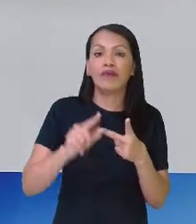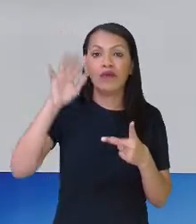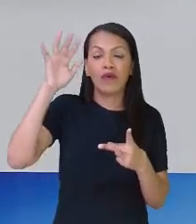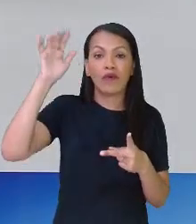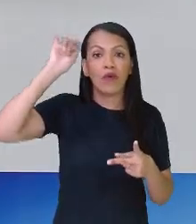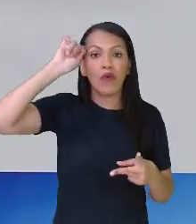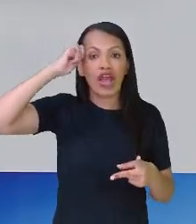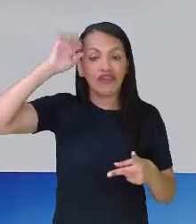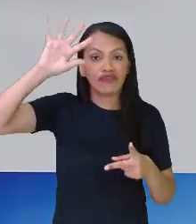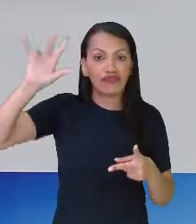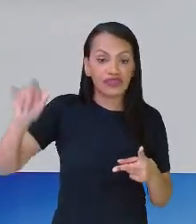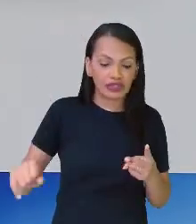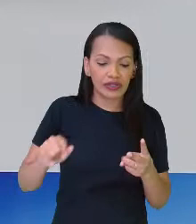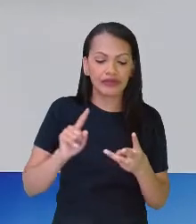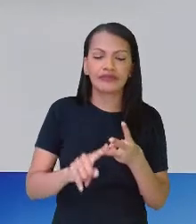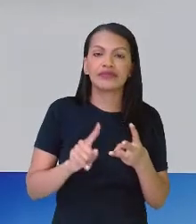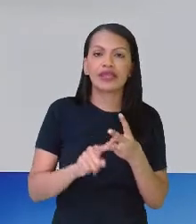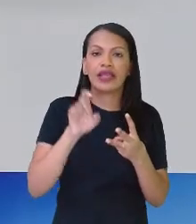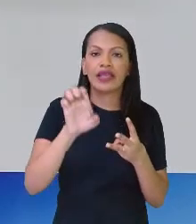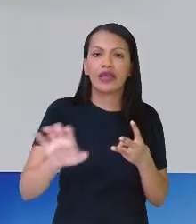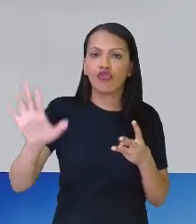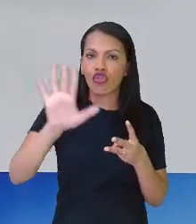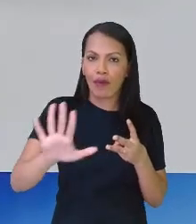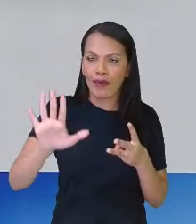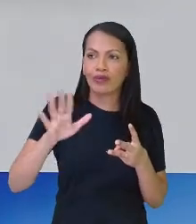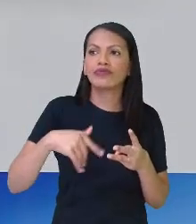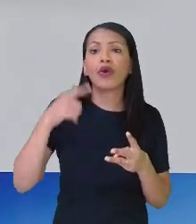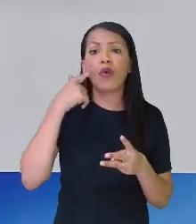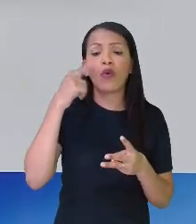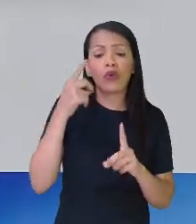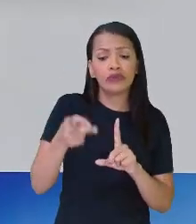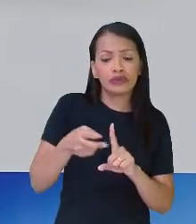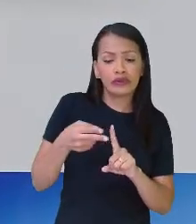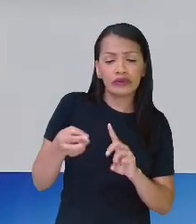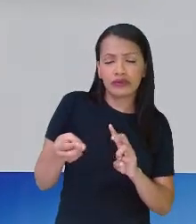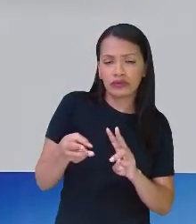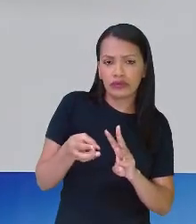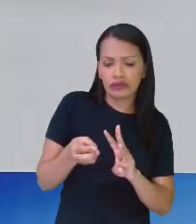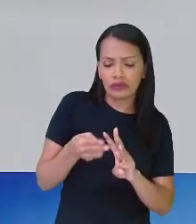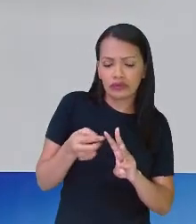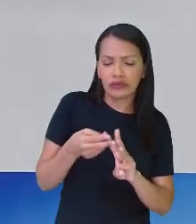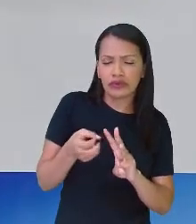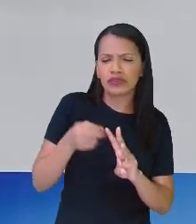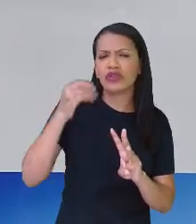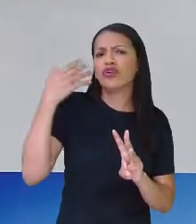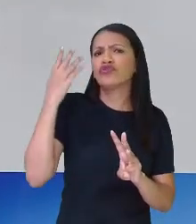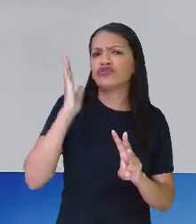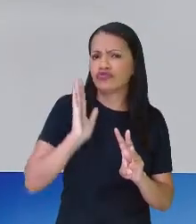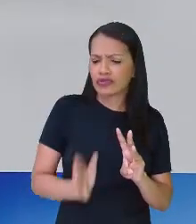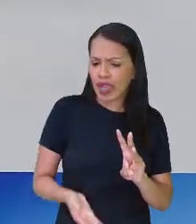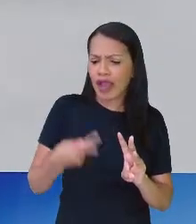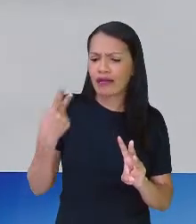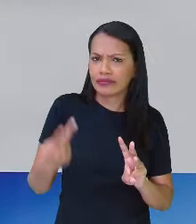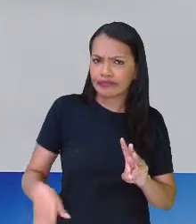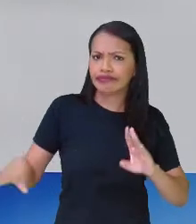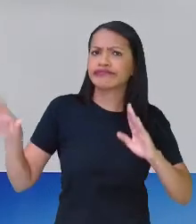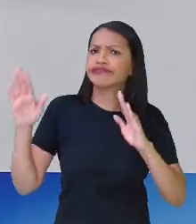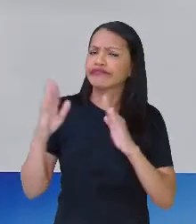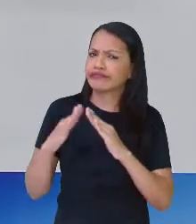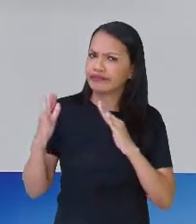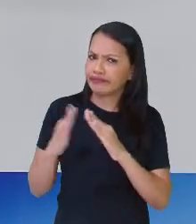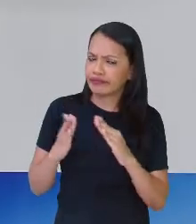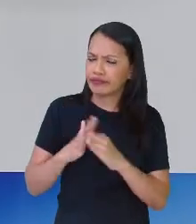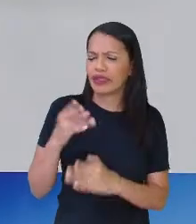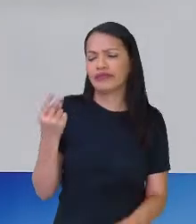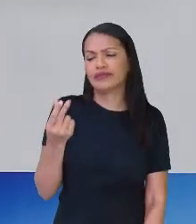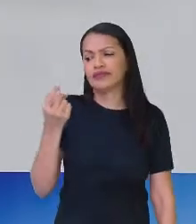os indígenas já eram moradores daqui das Américas, tendo várias tribos diferentes, que